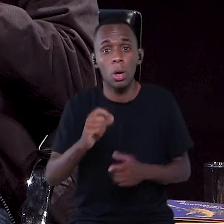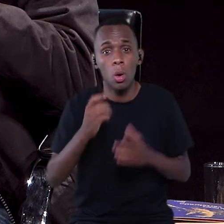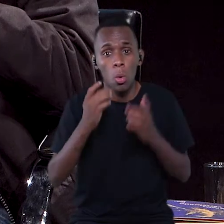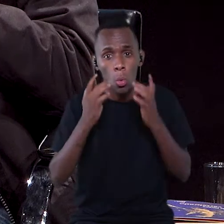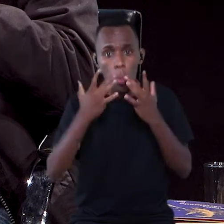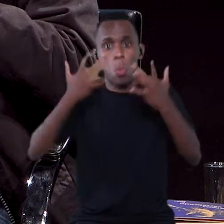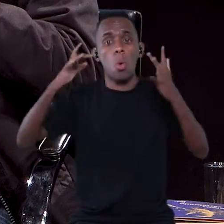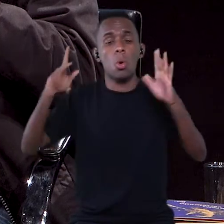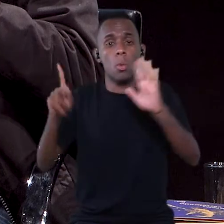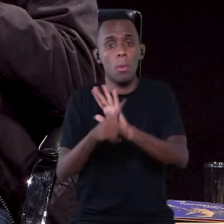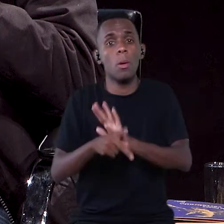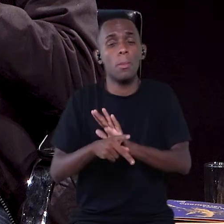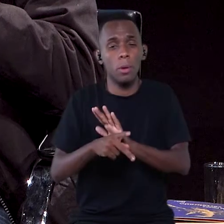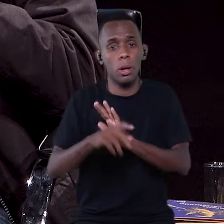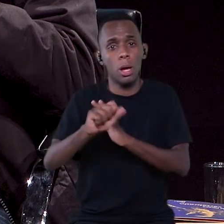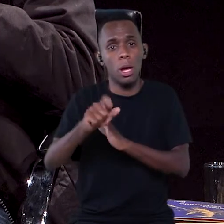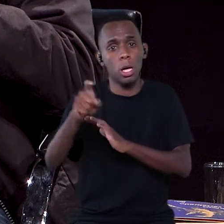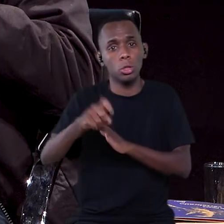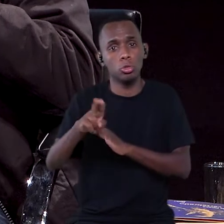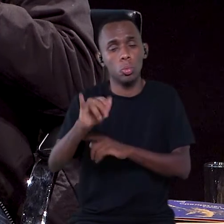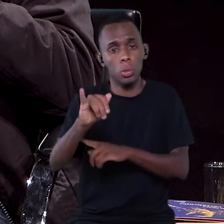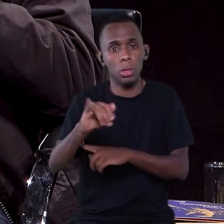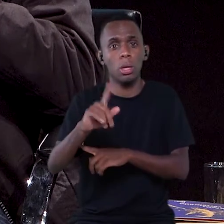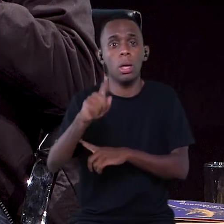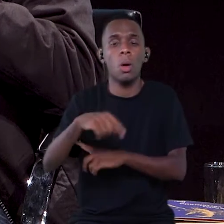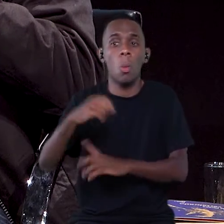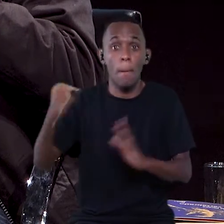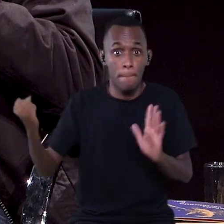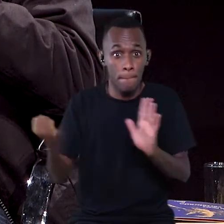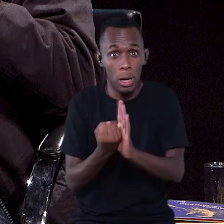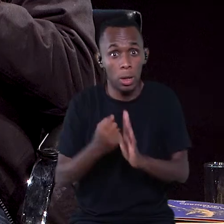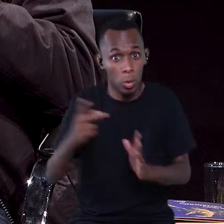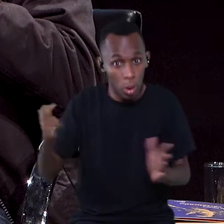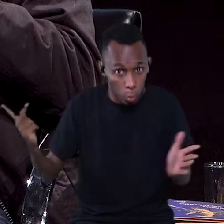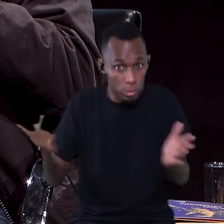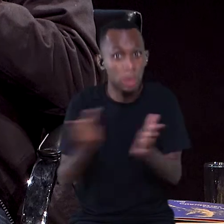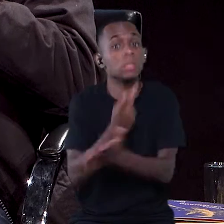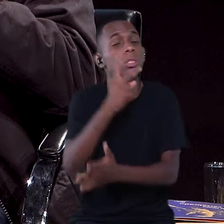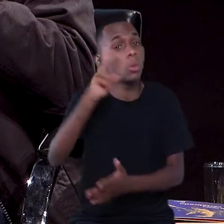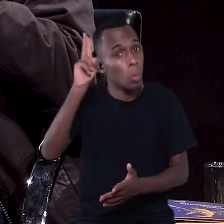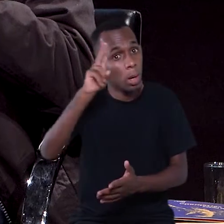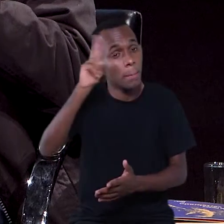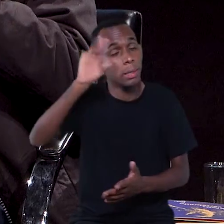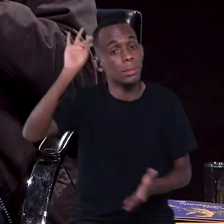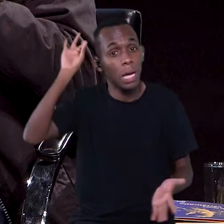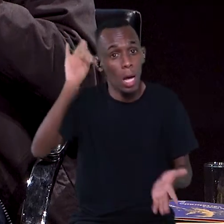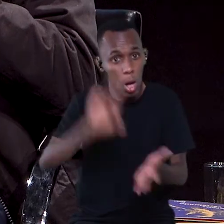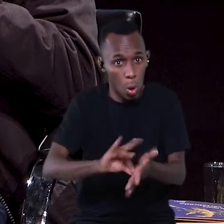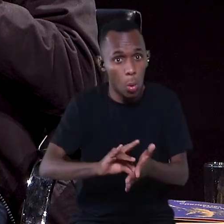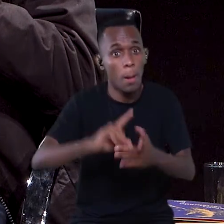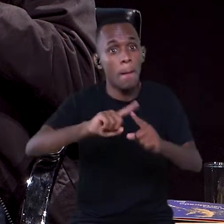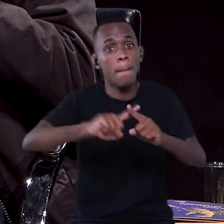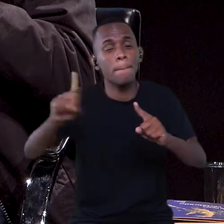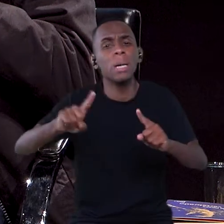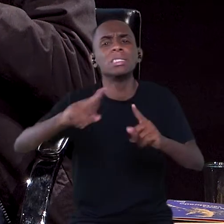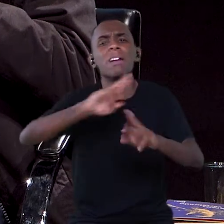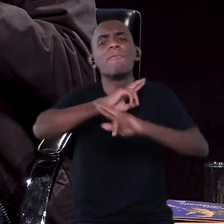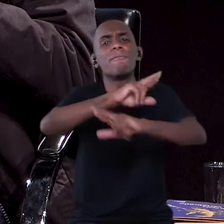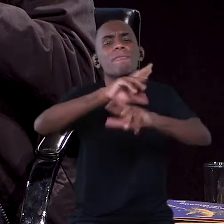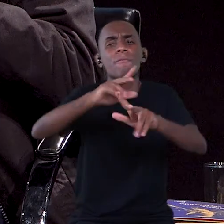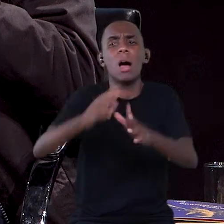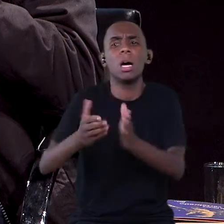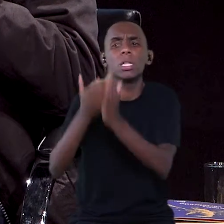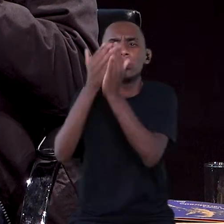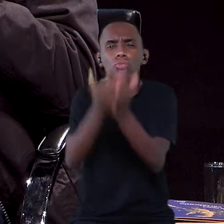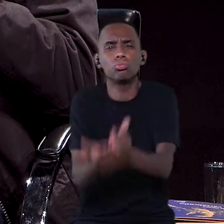do Achuí. O Tesouro do Achuí. É um fato histórico real do Maranhão do século XVII, em que várias expedições